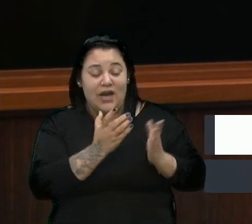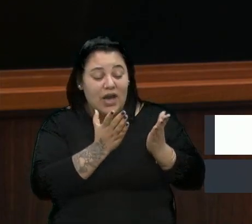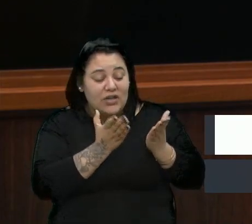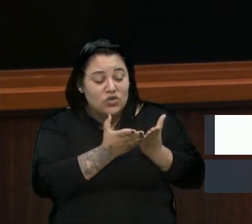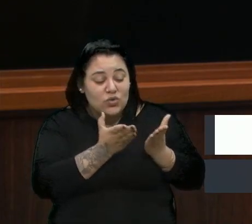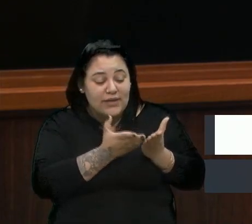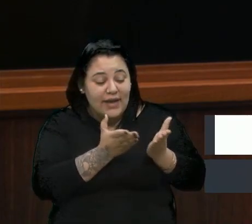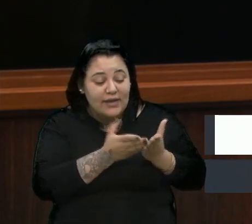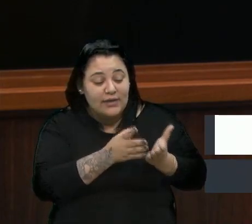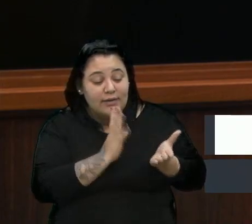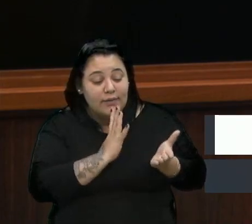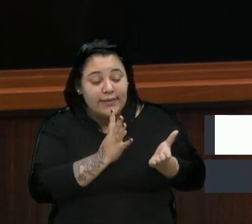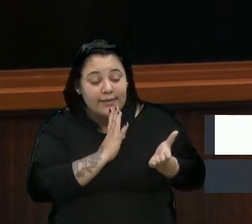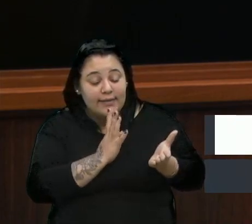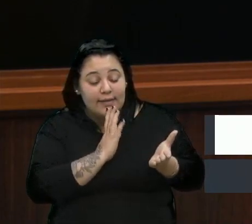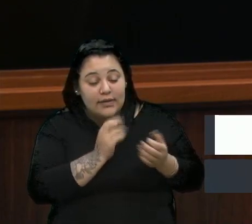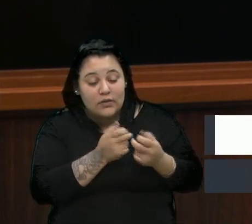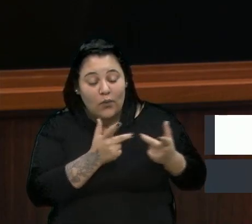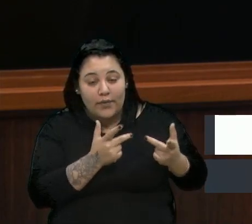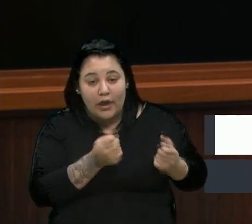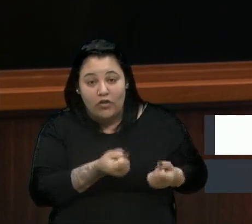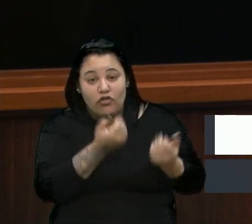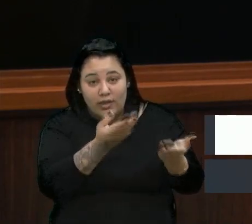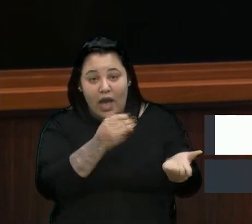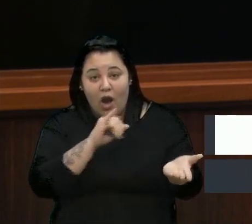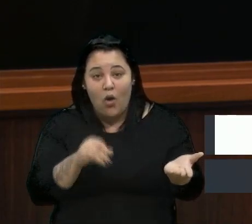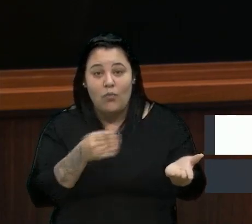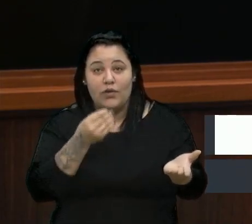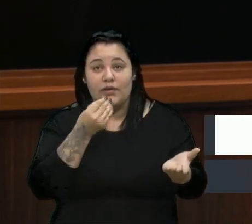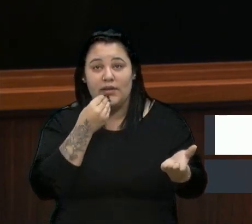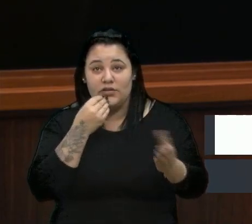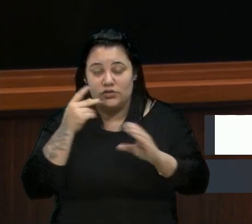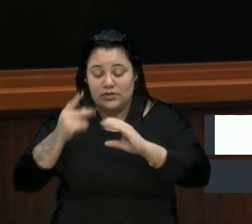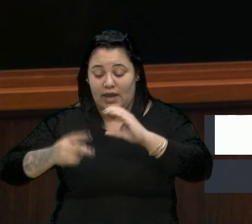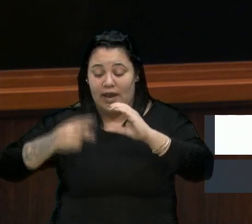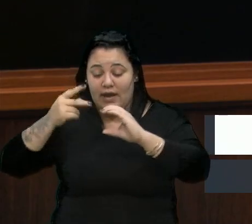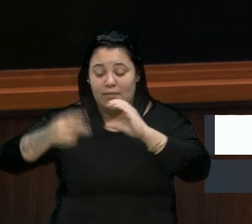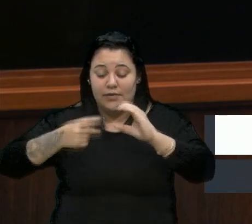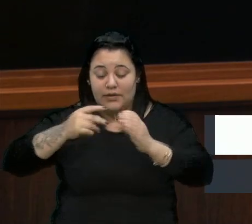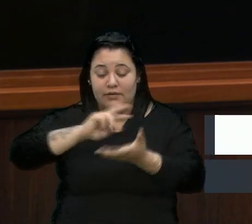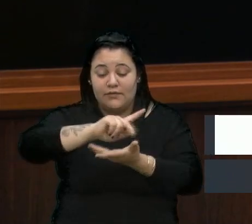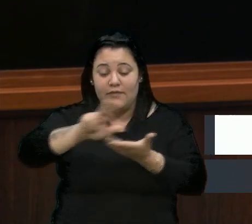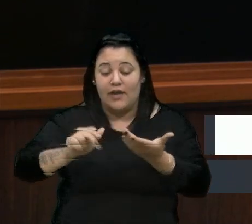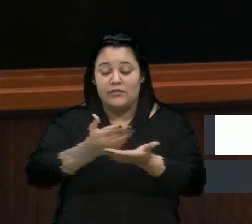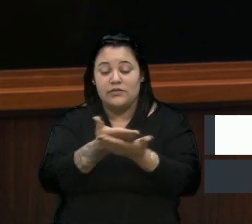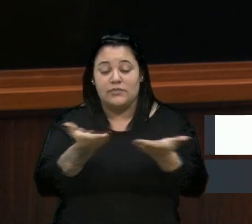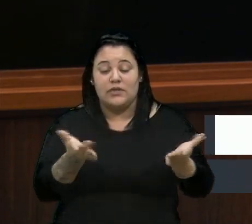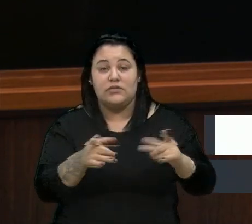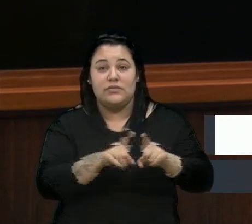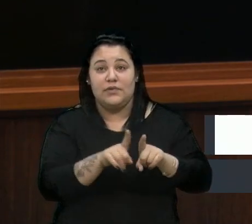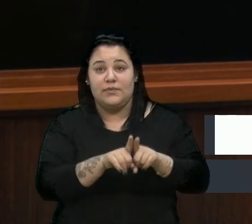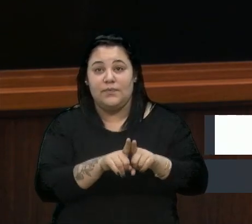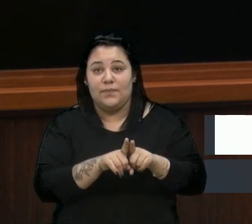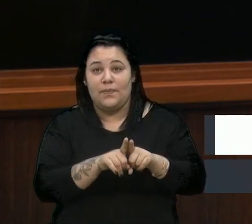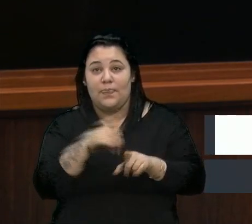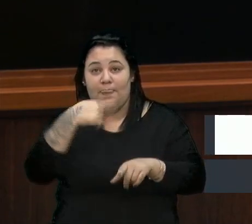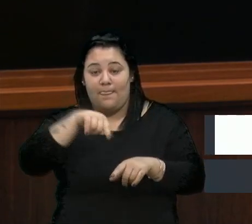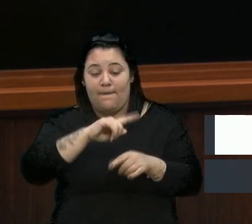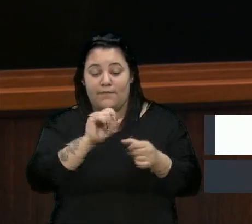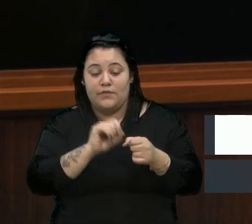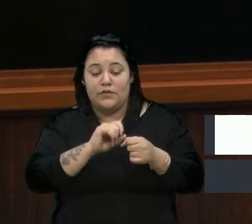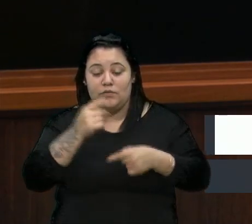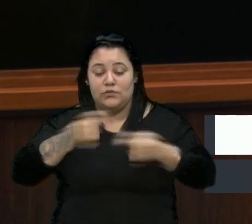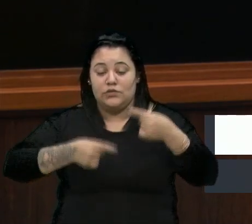coisas. E a gente oportuniza essas coisas na Câmara, em diversos espaços. Nós fizemos um debate aqui,